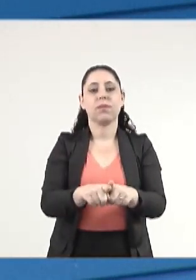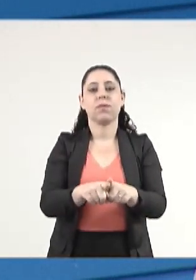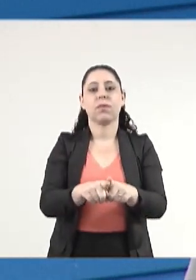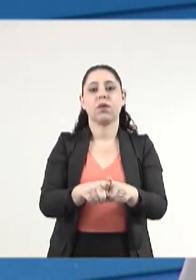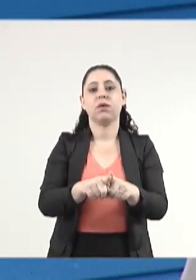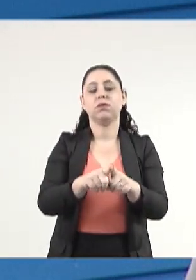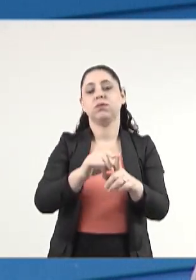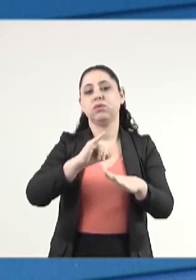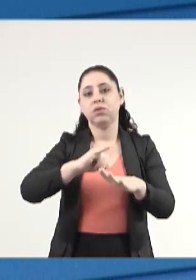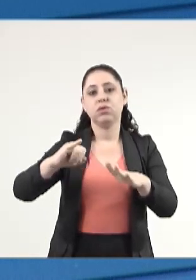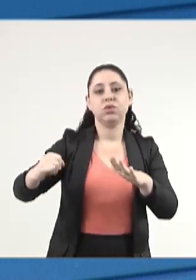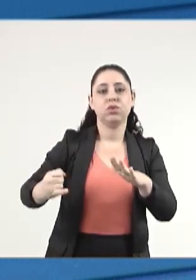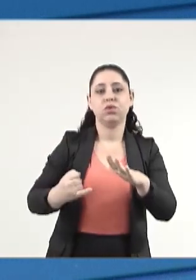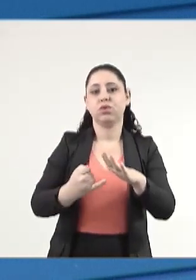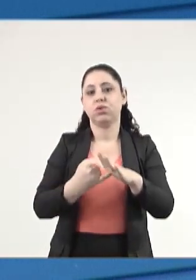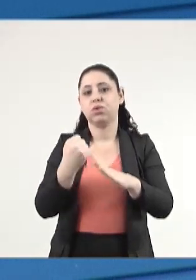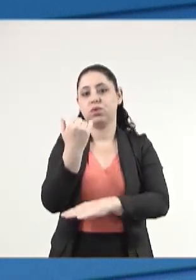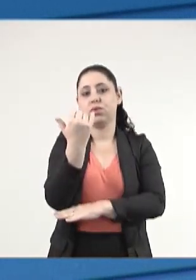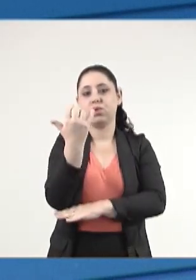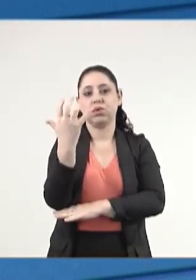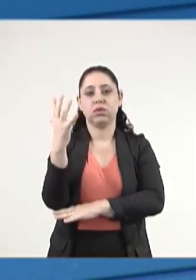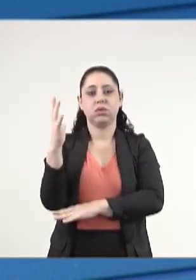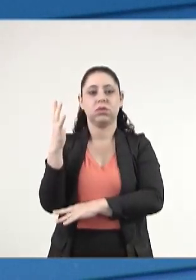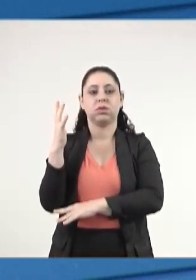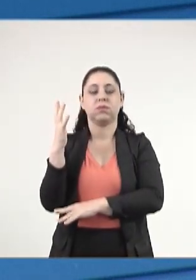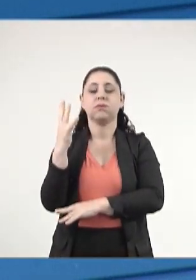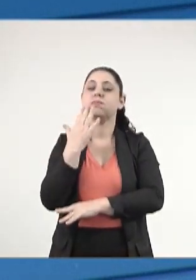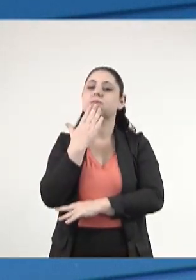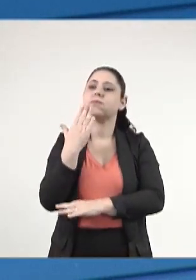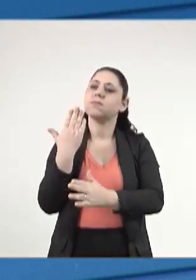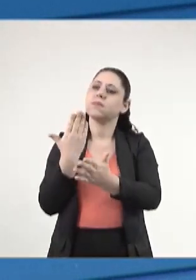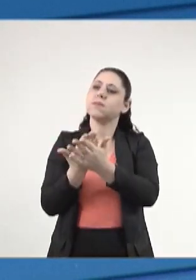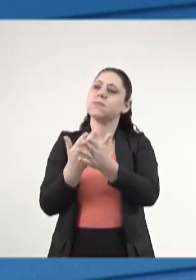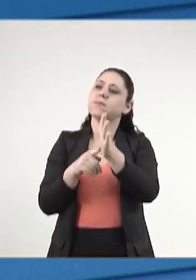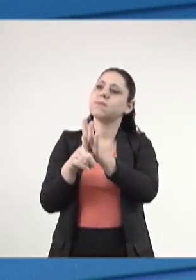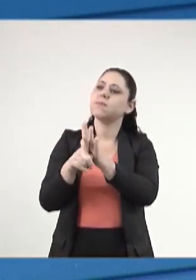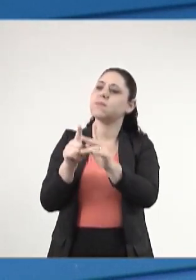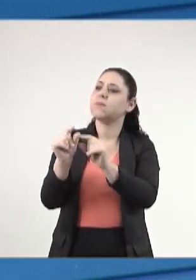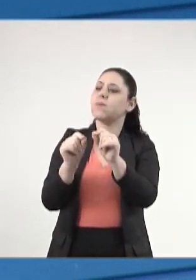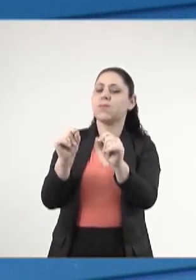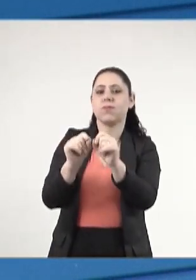do Instituto de Meio Ambiente, solicitando